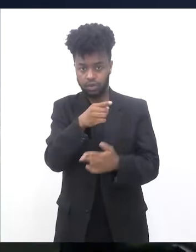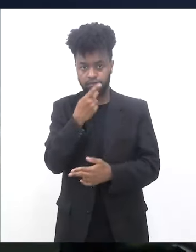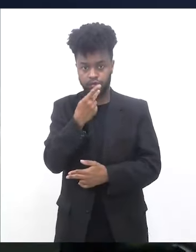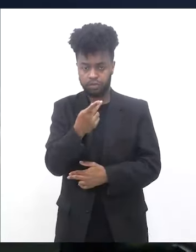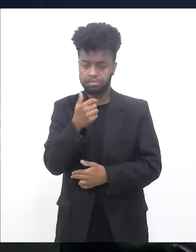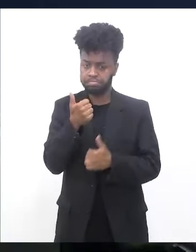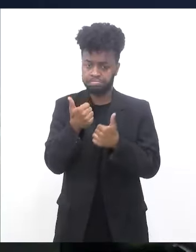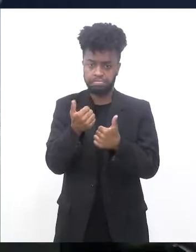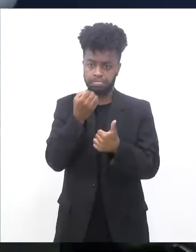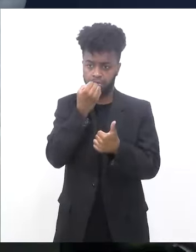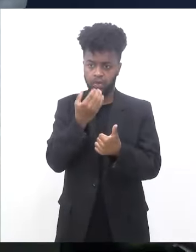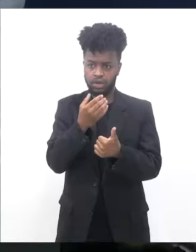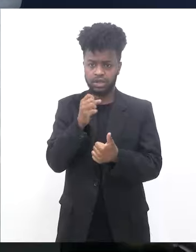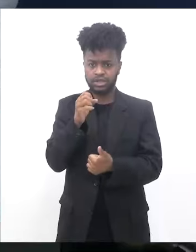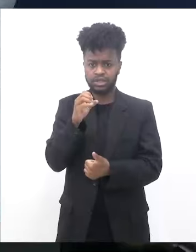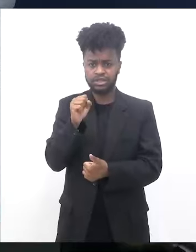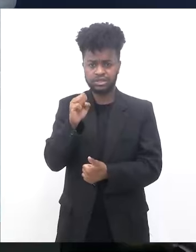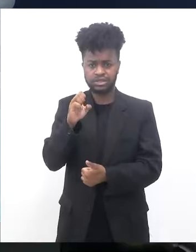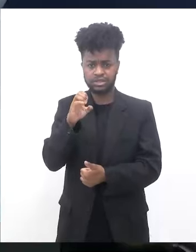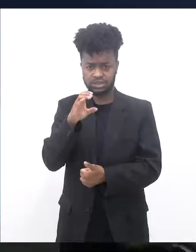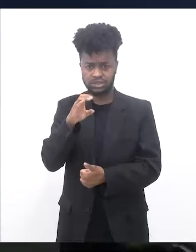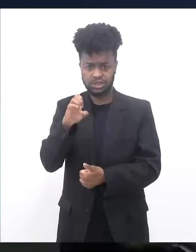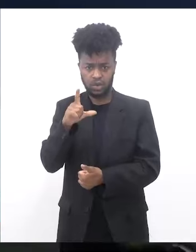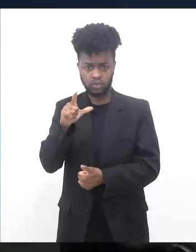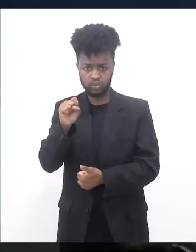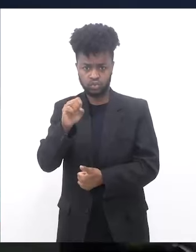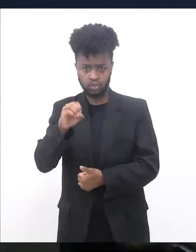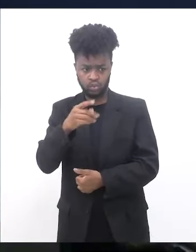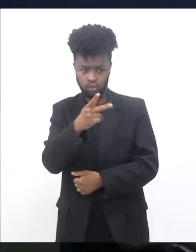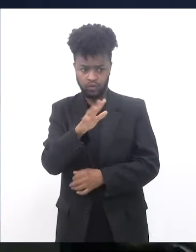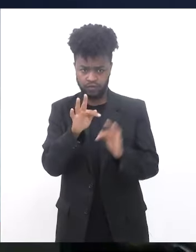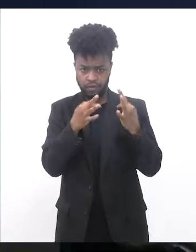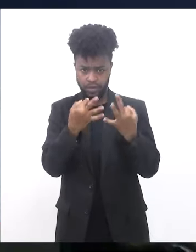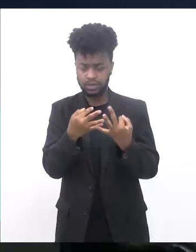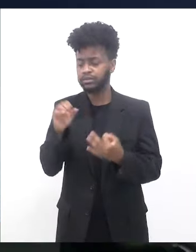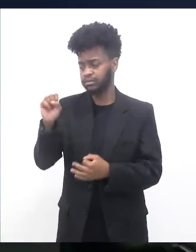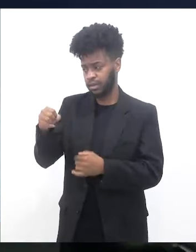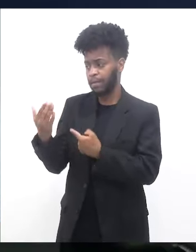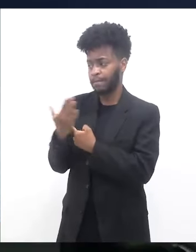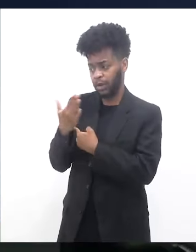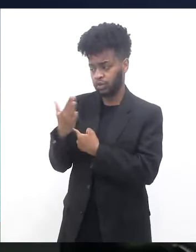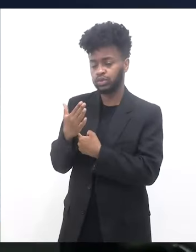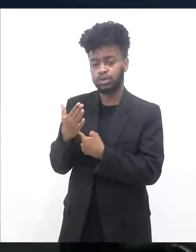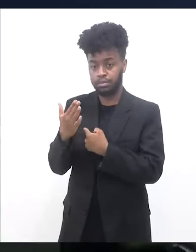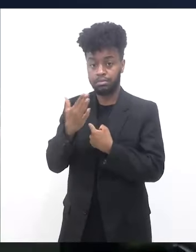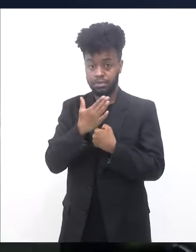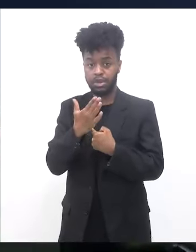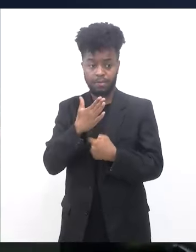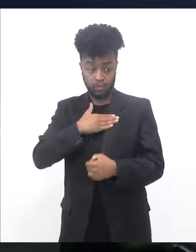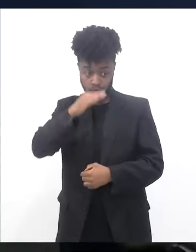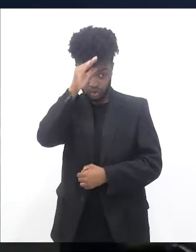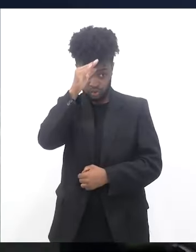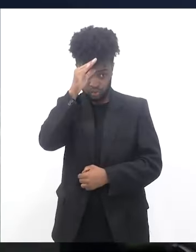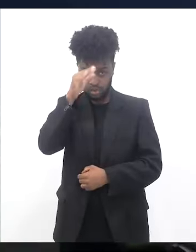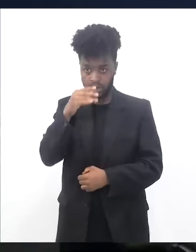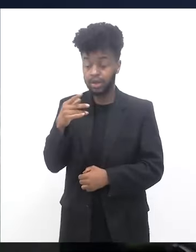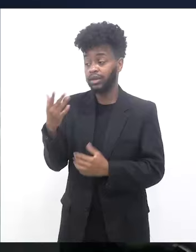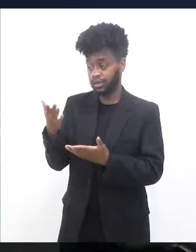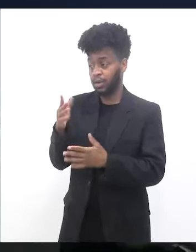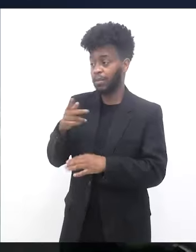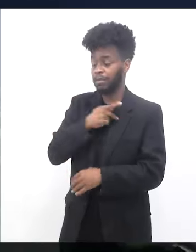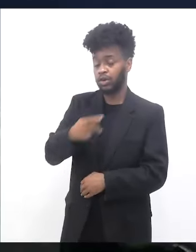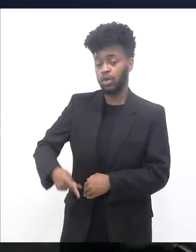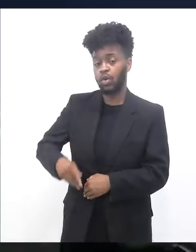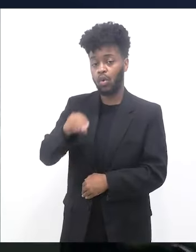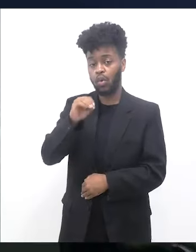é muito boa. Celso Fontinelli era da sua família? Doutor Celso, querido amigo, me ajudou muito no início da minha carreira de advogado. Doutor Celso foi presidente da